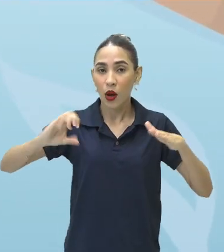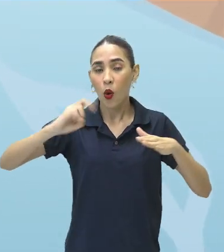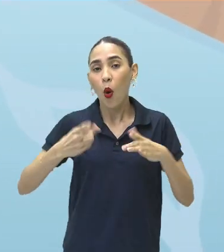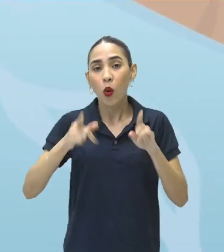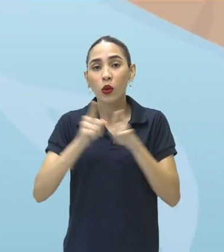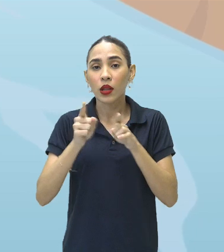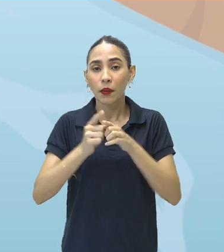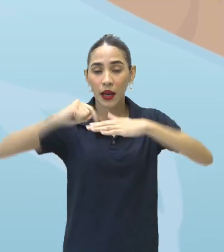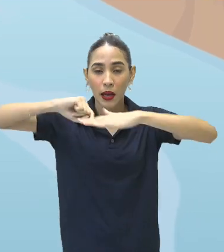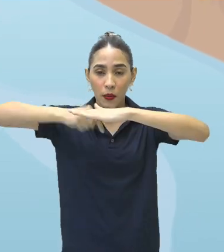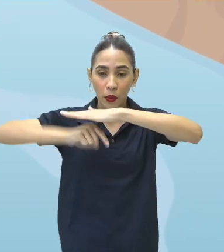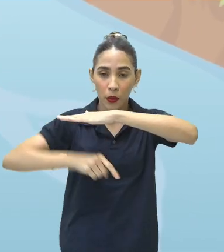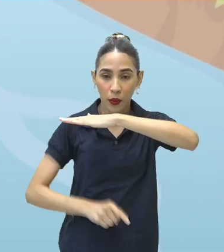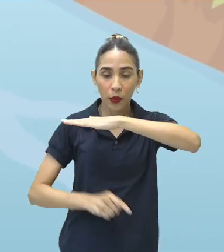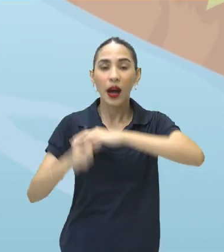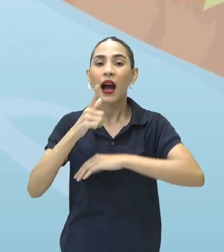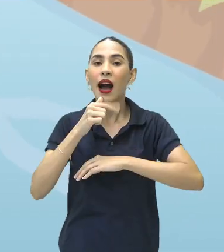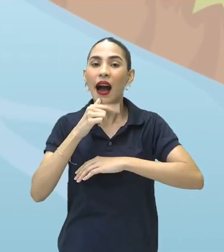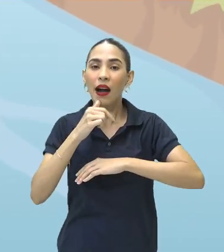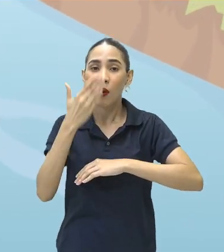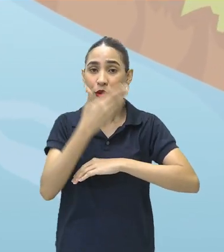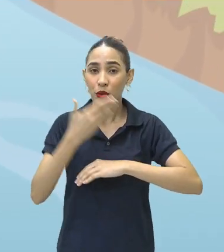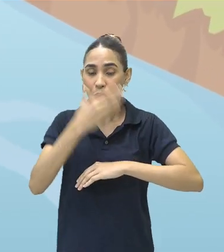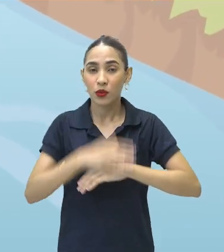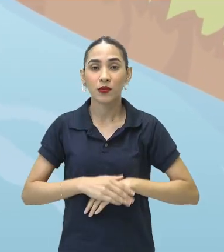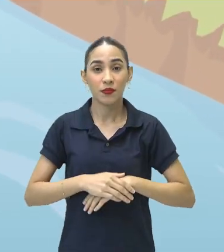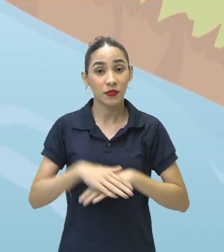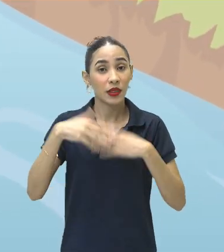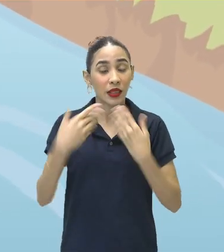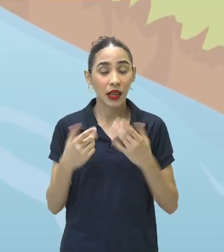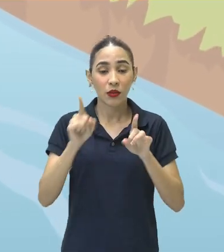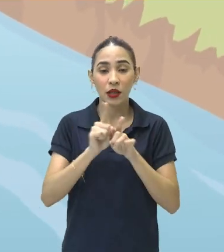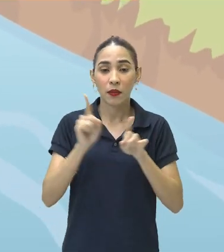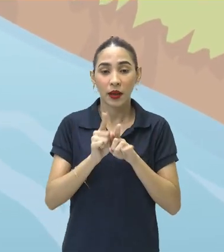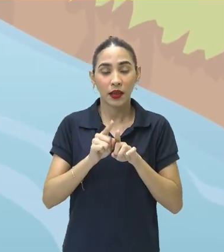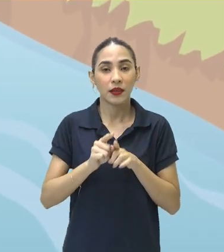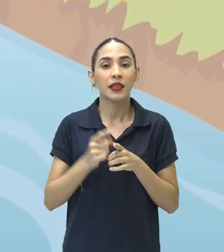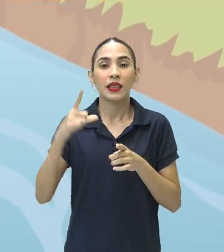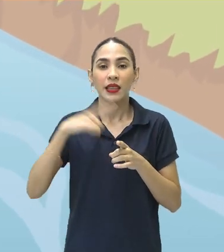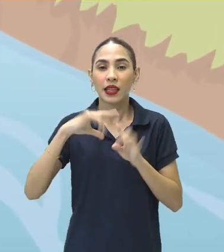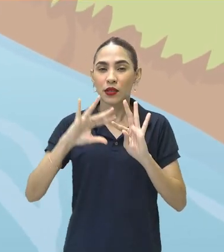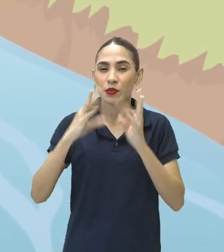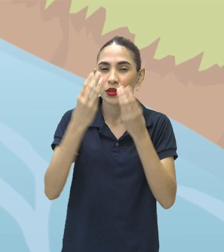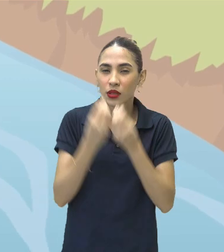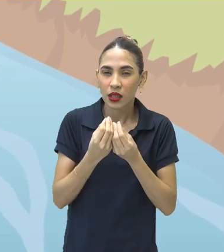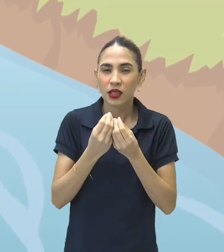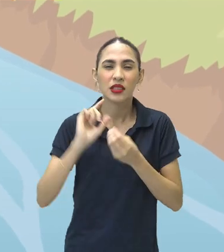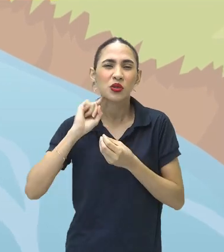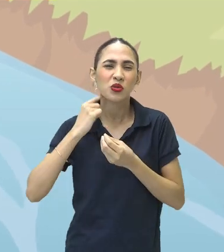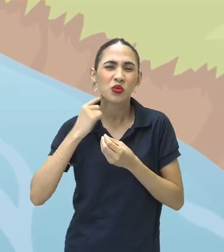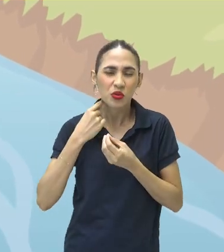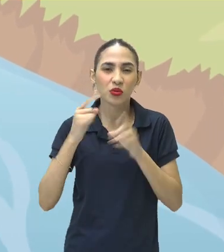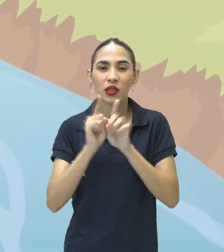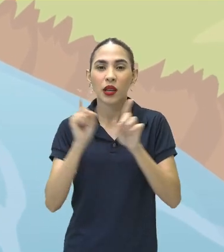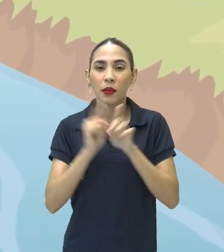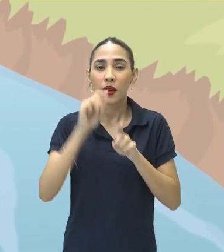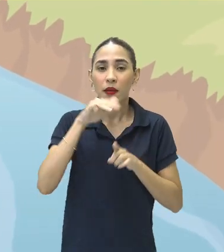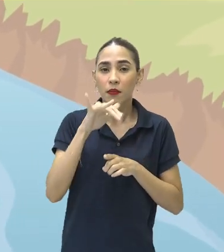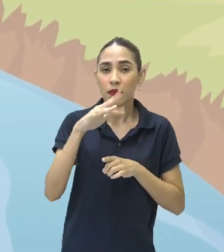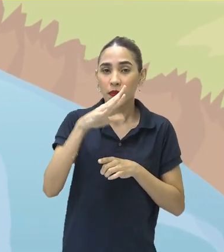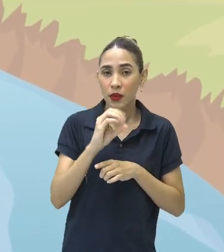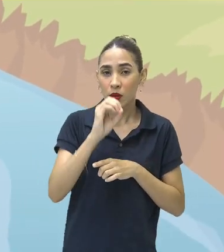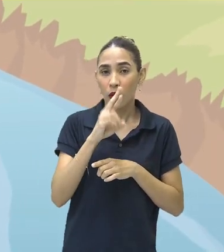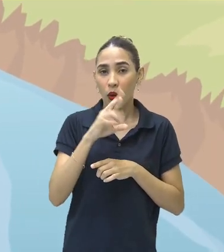fontes subterrâneas de água doce. Em seu estado natural, ela contém resquícios de sujeira e